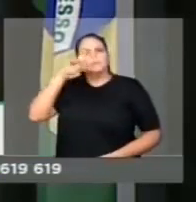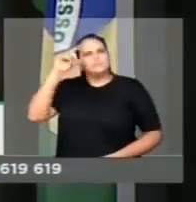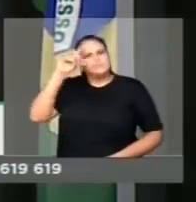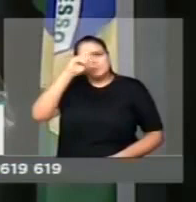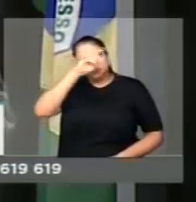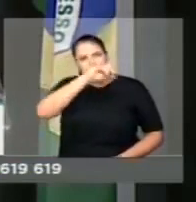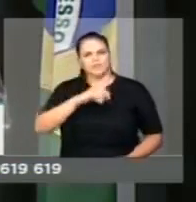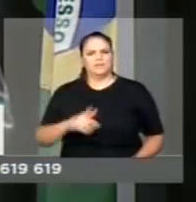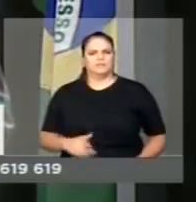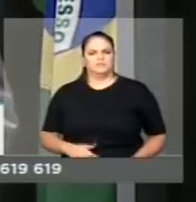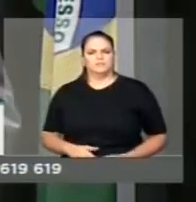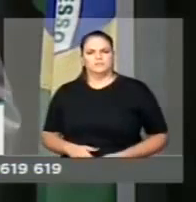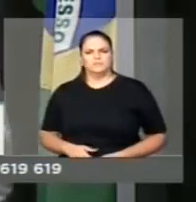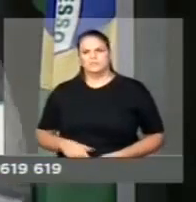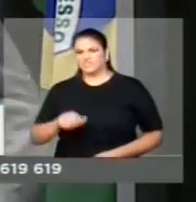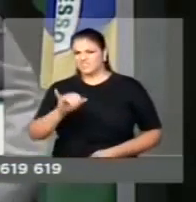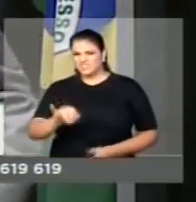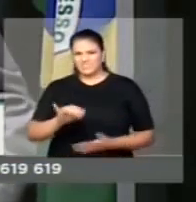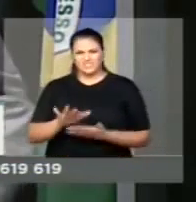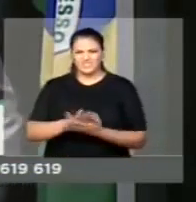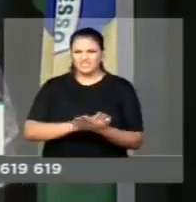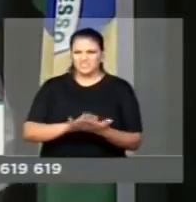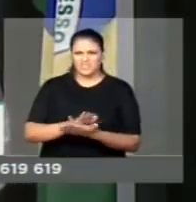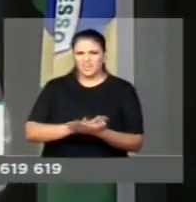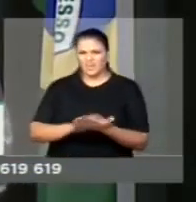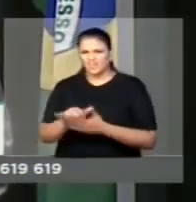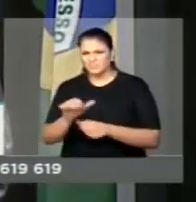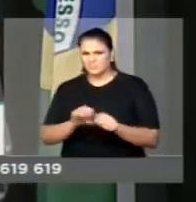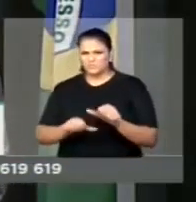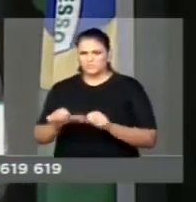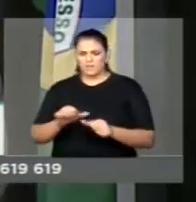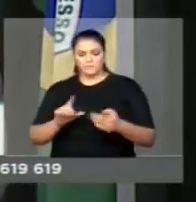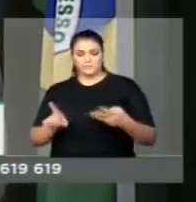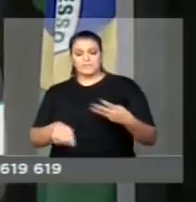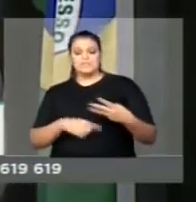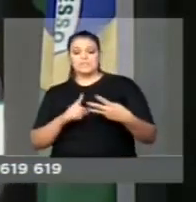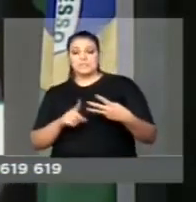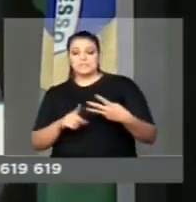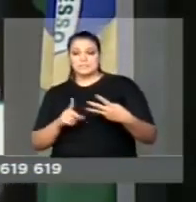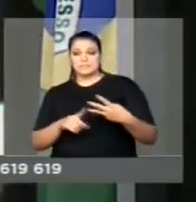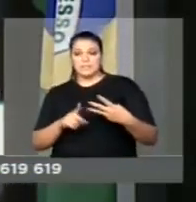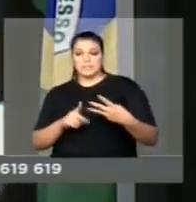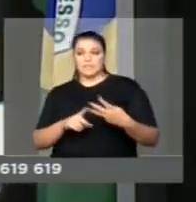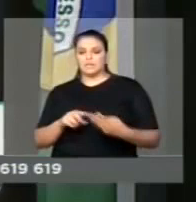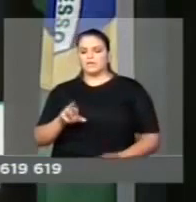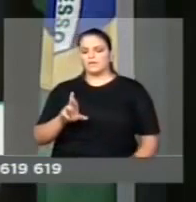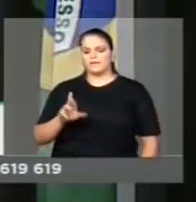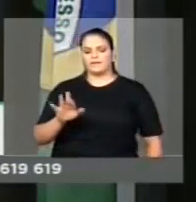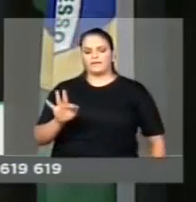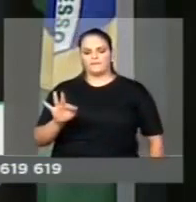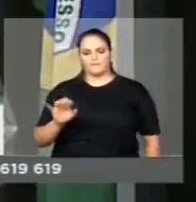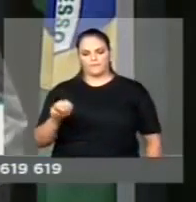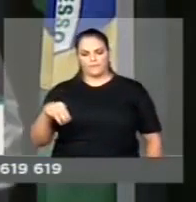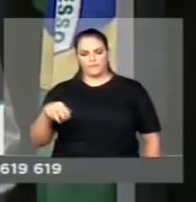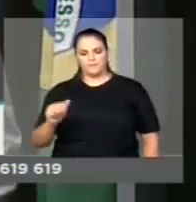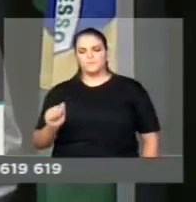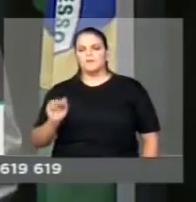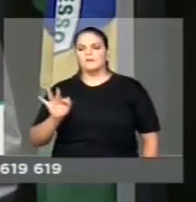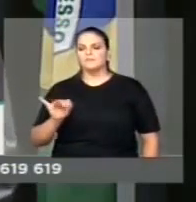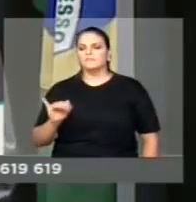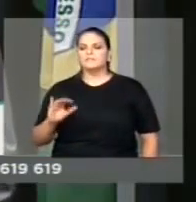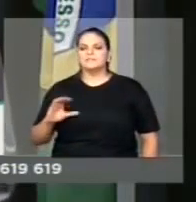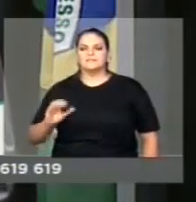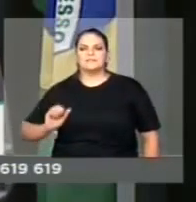eficiência. Sem a reforma fiscal, que é o terceiro ponto, o governo não anda. É necessária a redução de ministérios, de